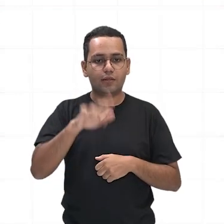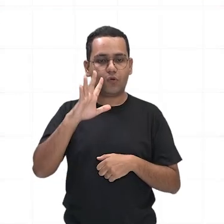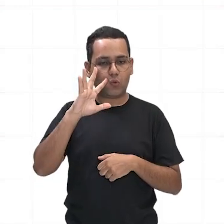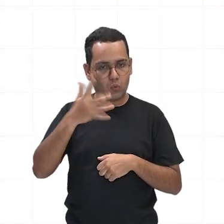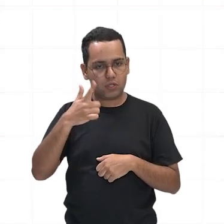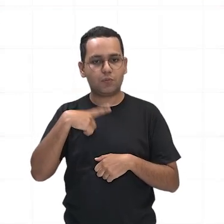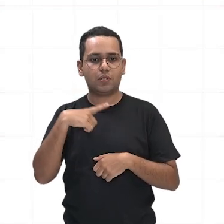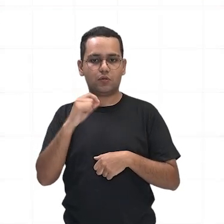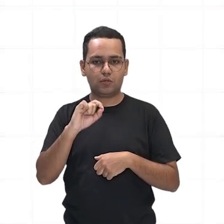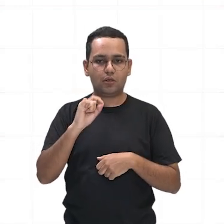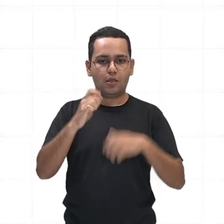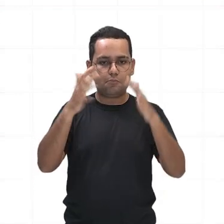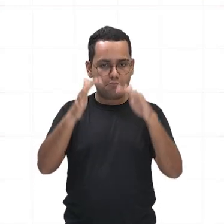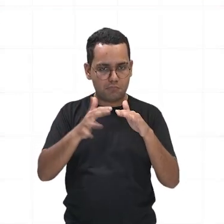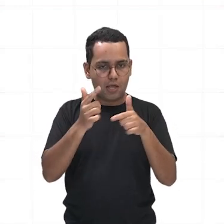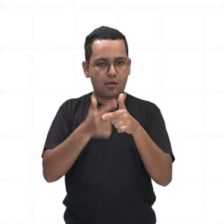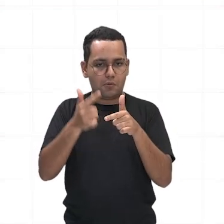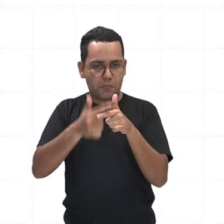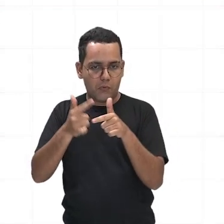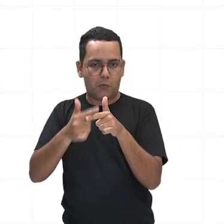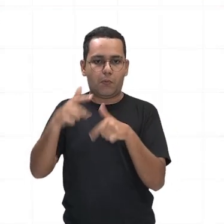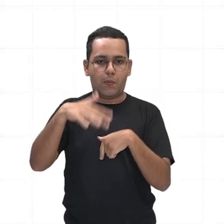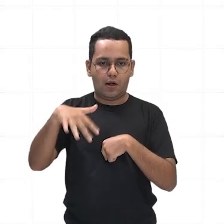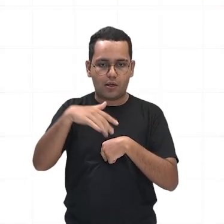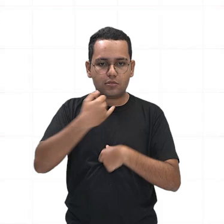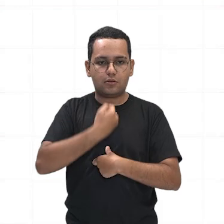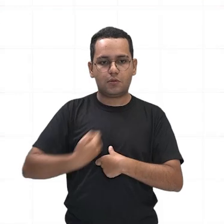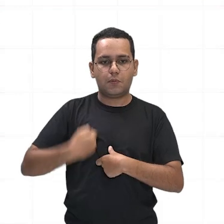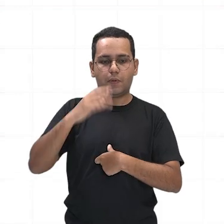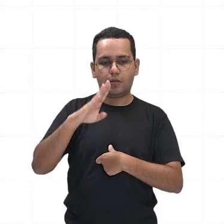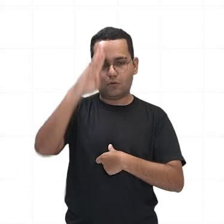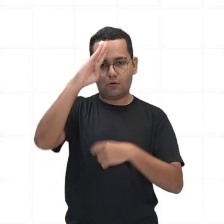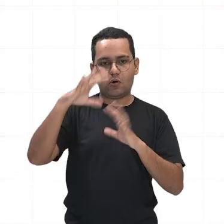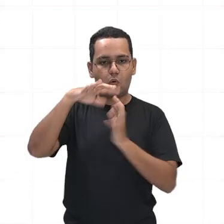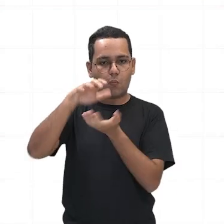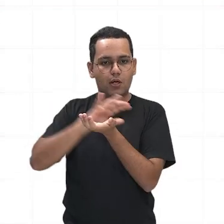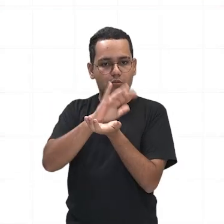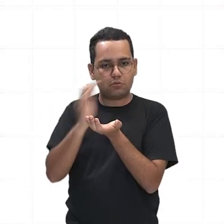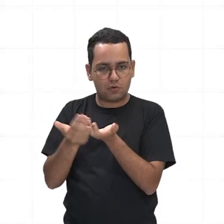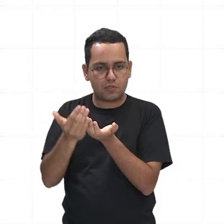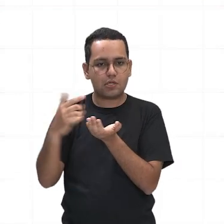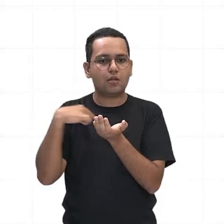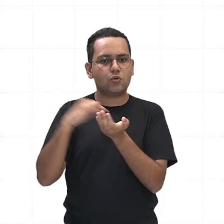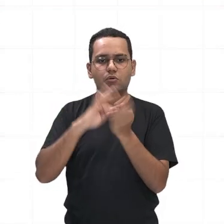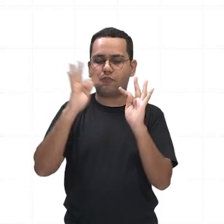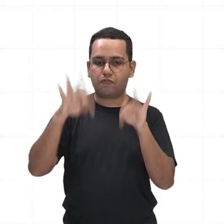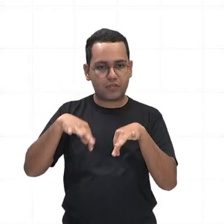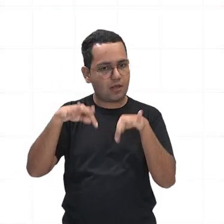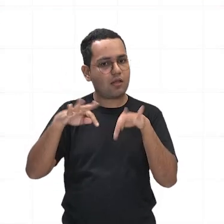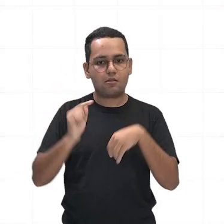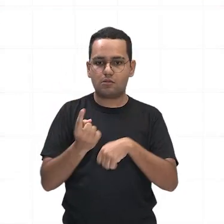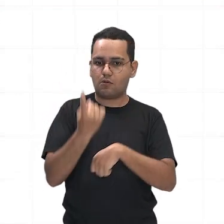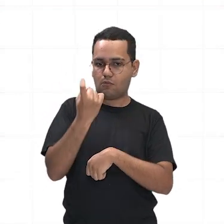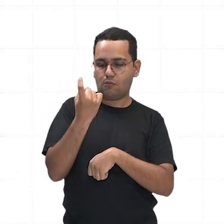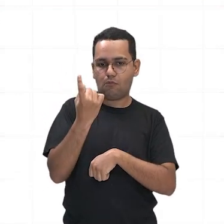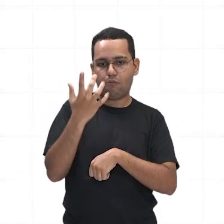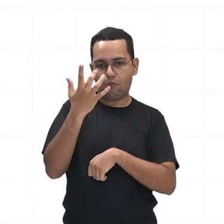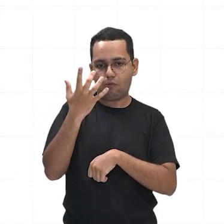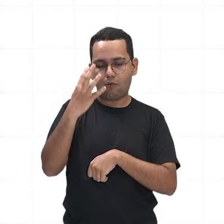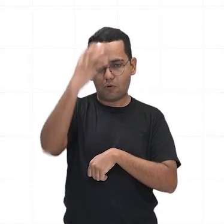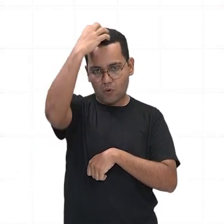Império Romano do Ocidente com a deposição do último imperador. Chega ao fim o poderio, né,